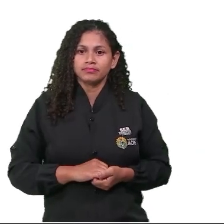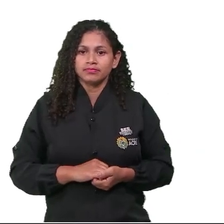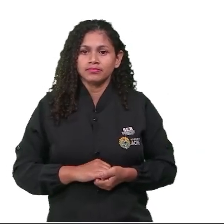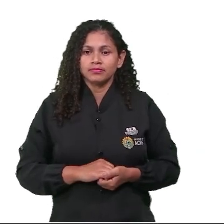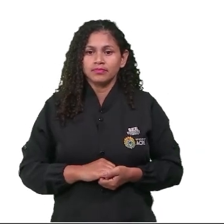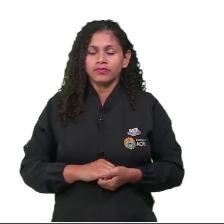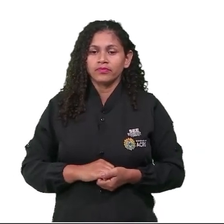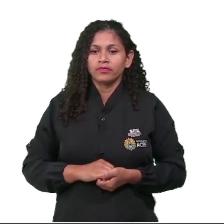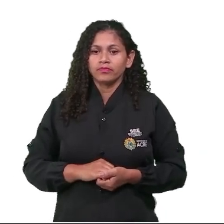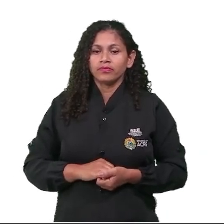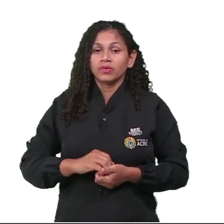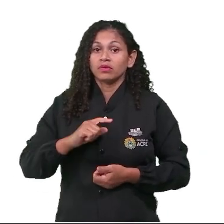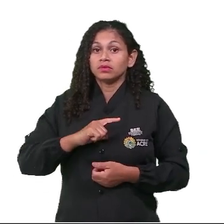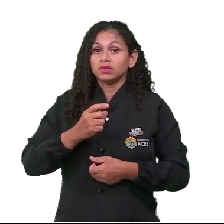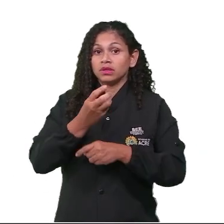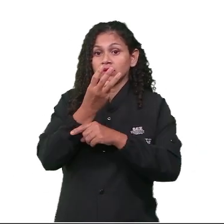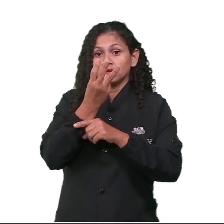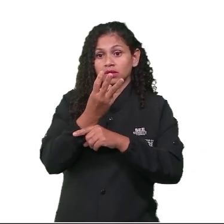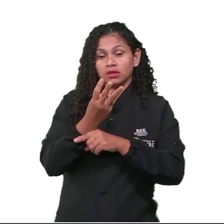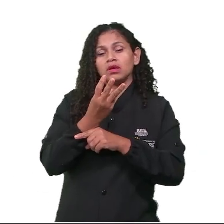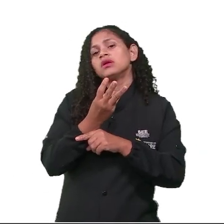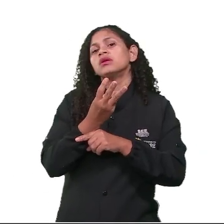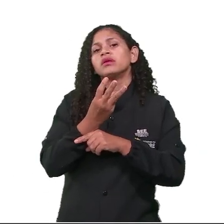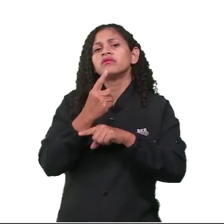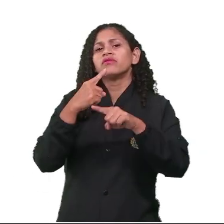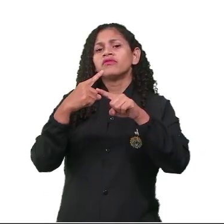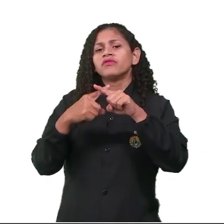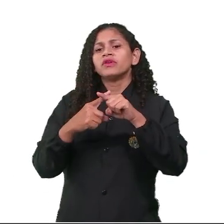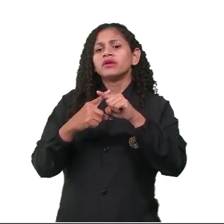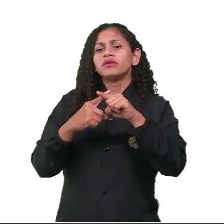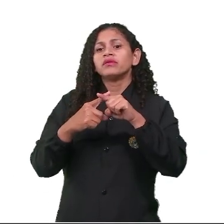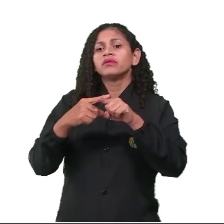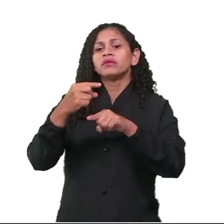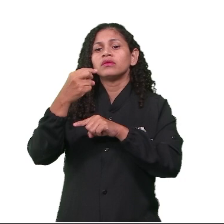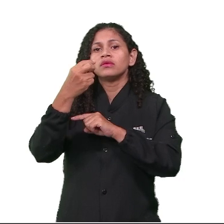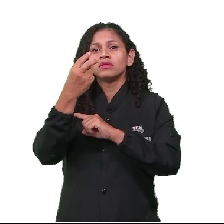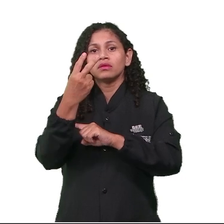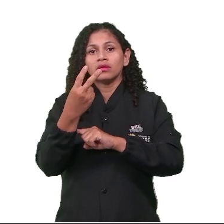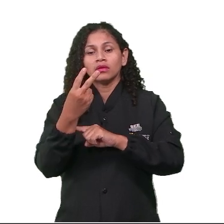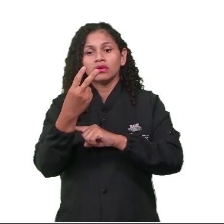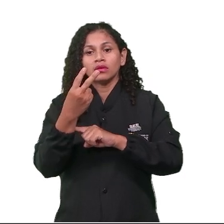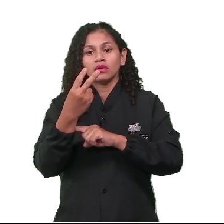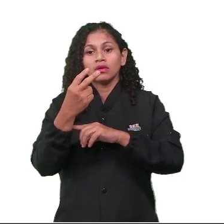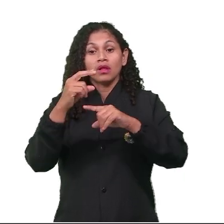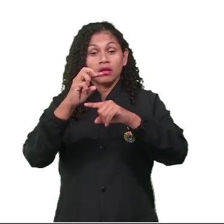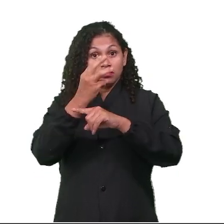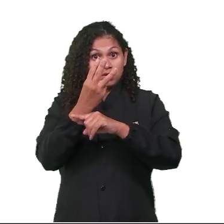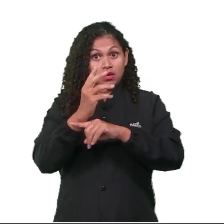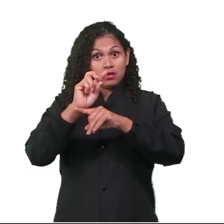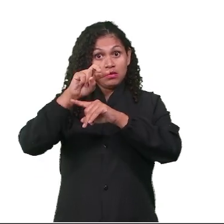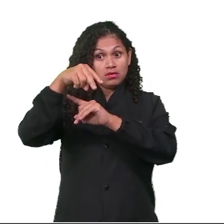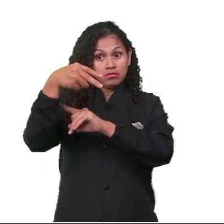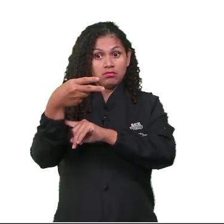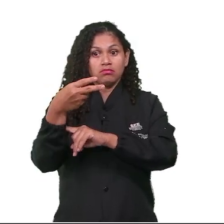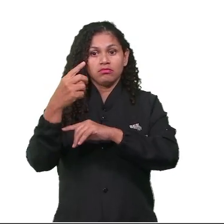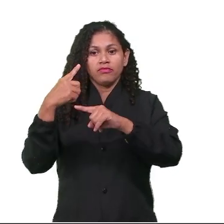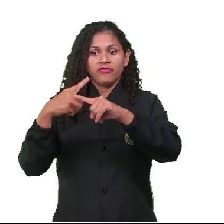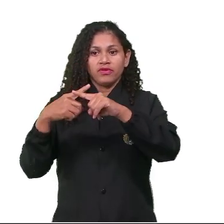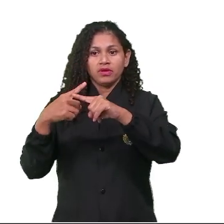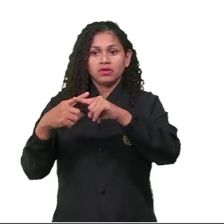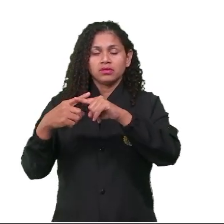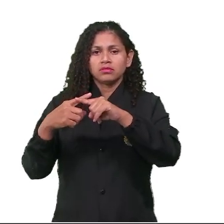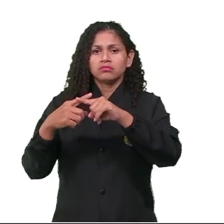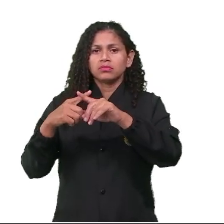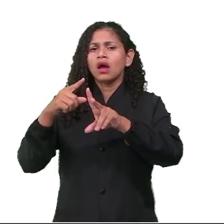quadrado vezes raiz de 3. Pessoal, raiz de 3 é aproximadamente 1,7. Então,